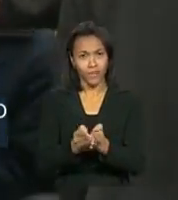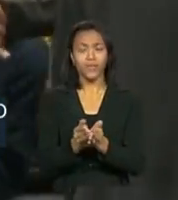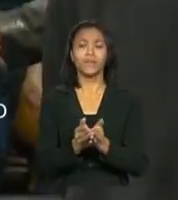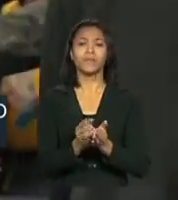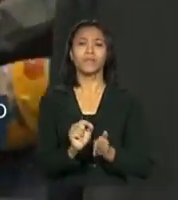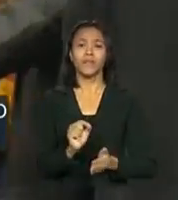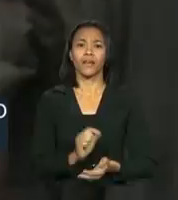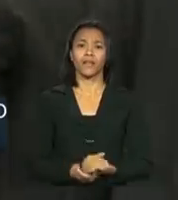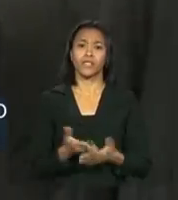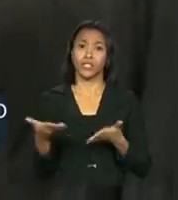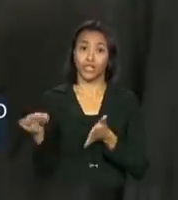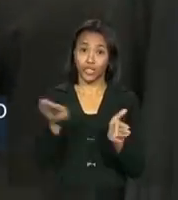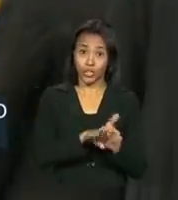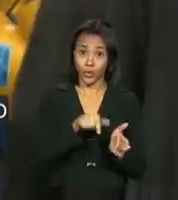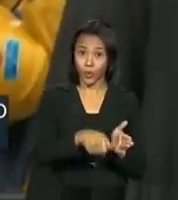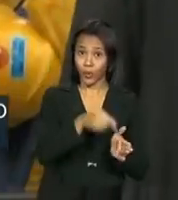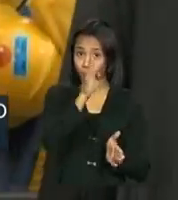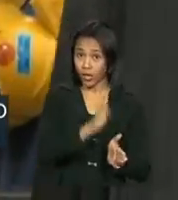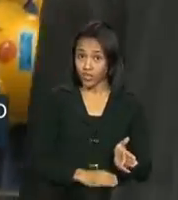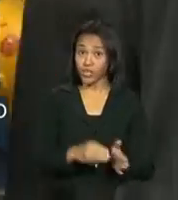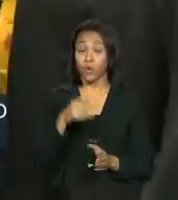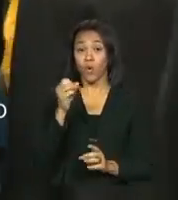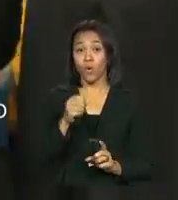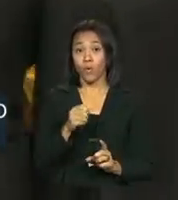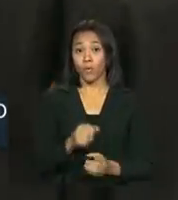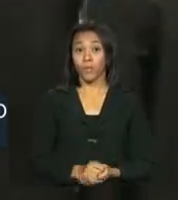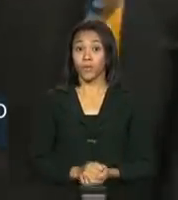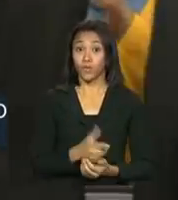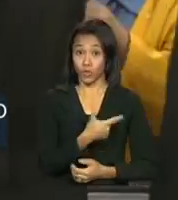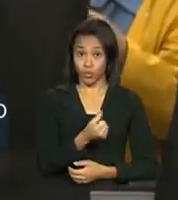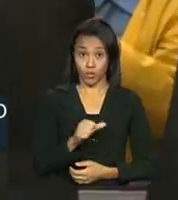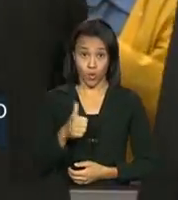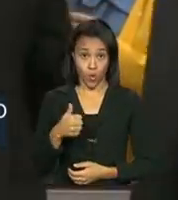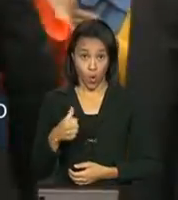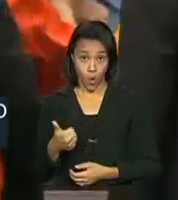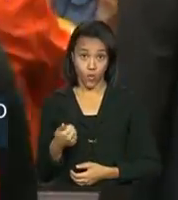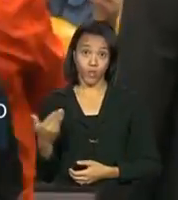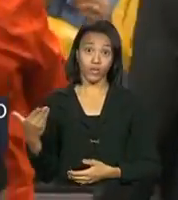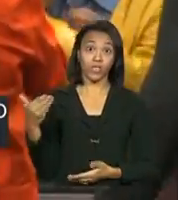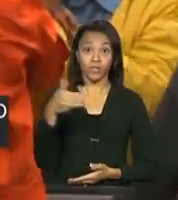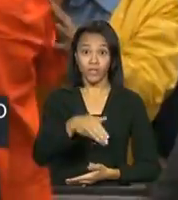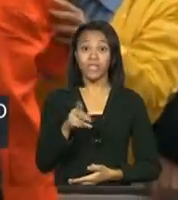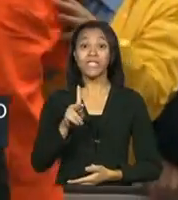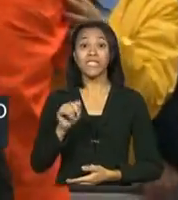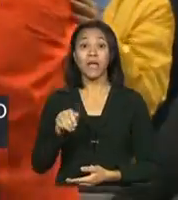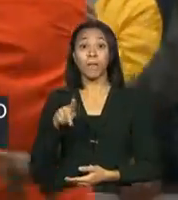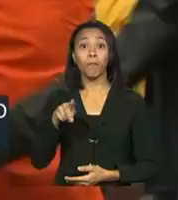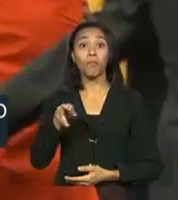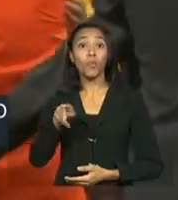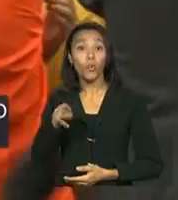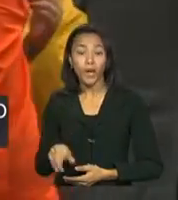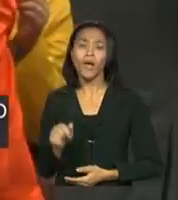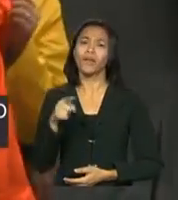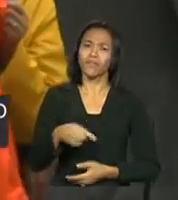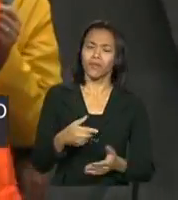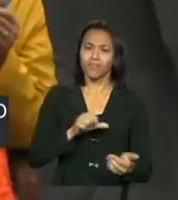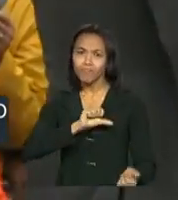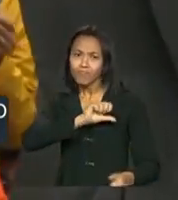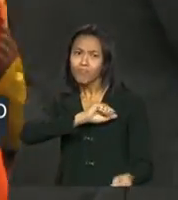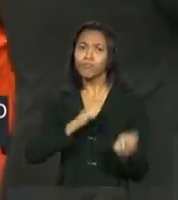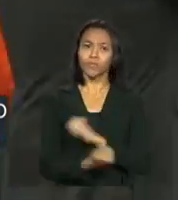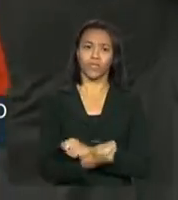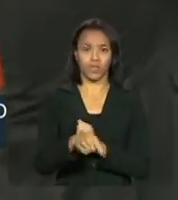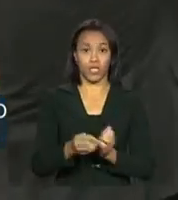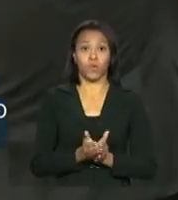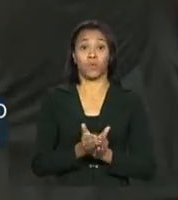né? Chegou ao Brasil em outubro de 2011, vindo de Singapura, onde foi realizada a adequação do